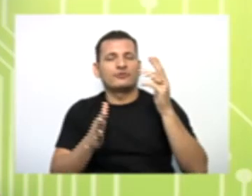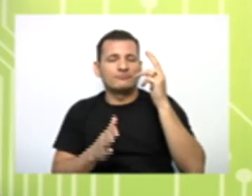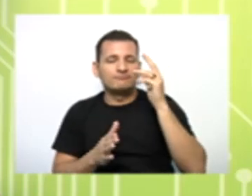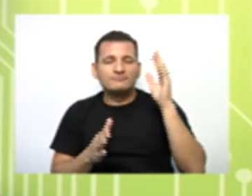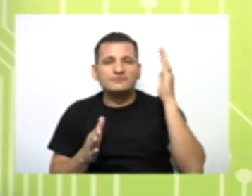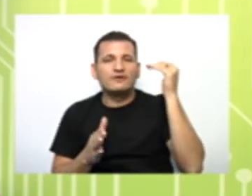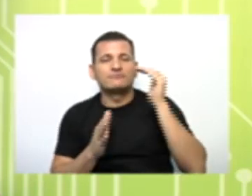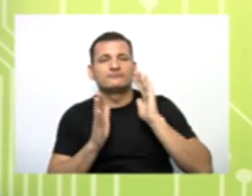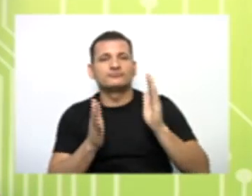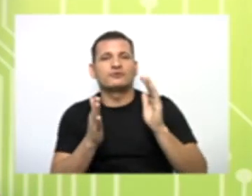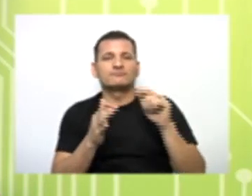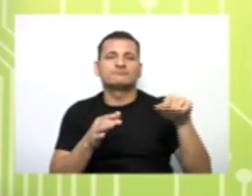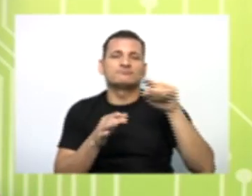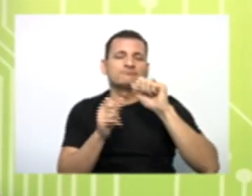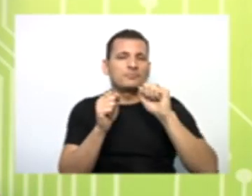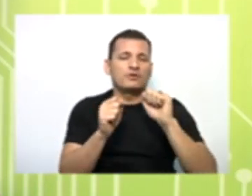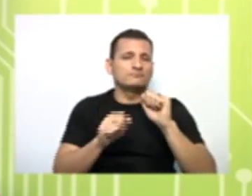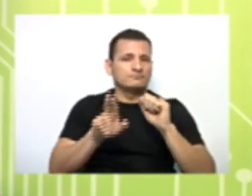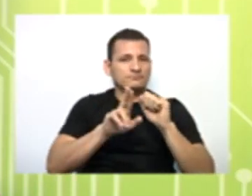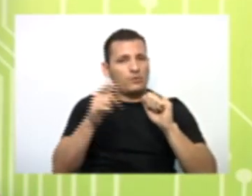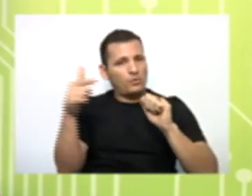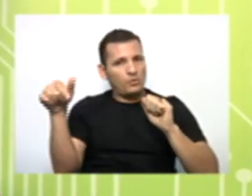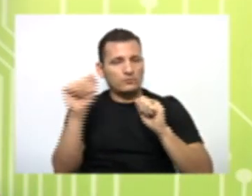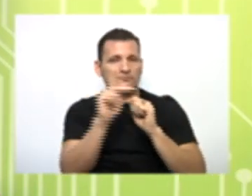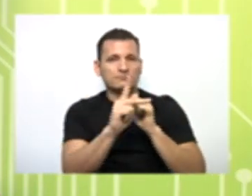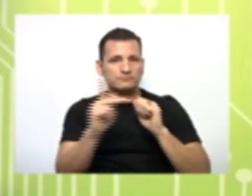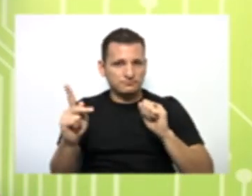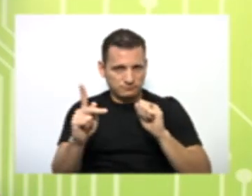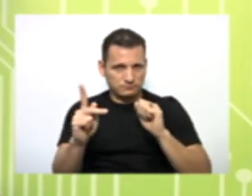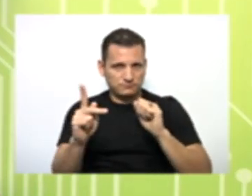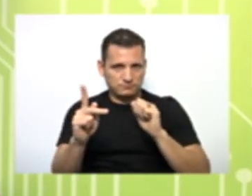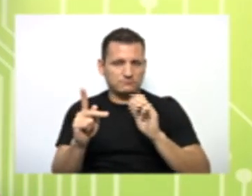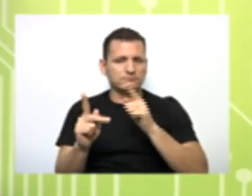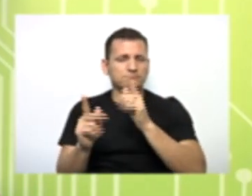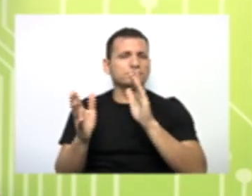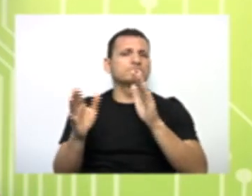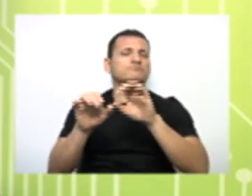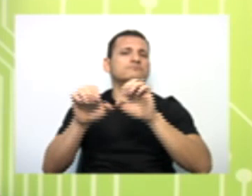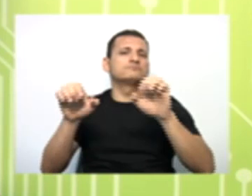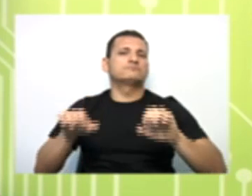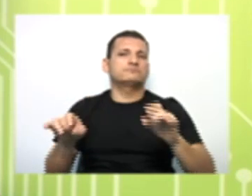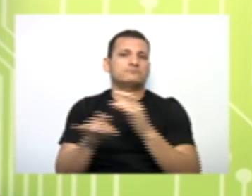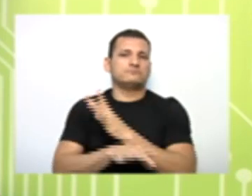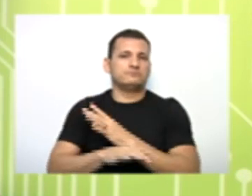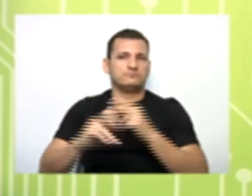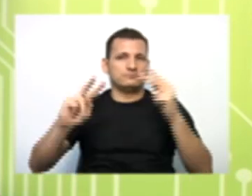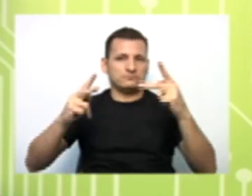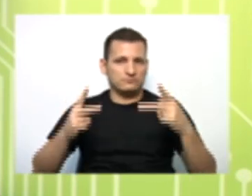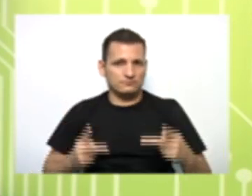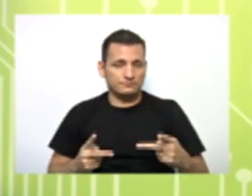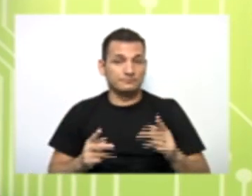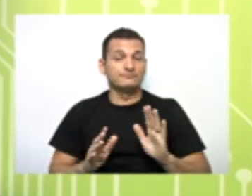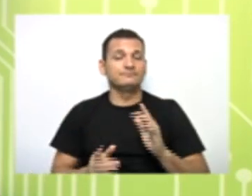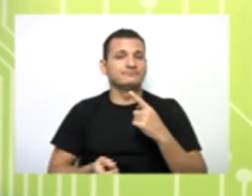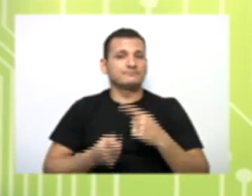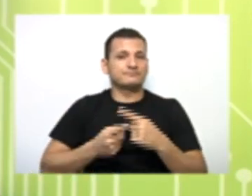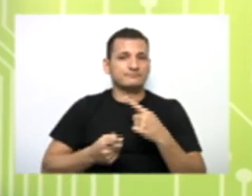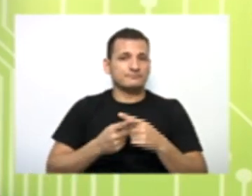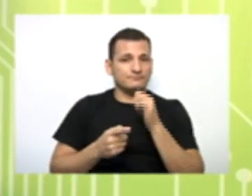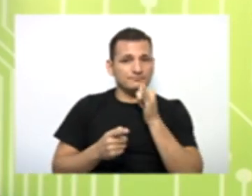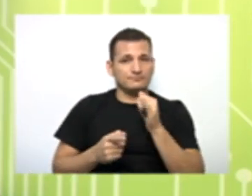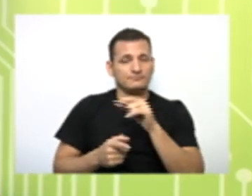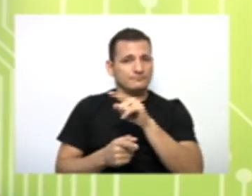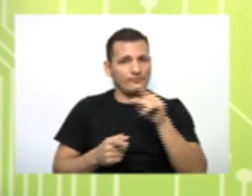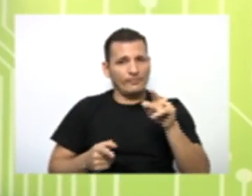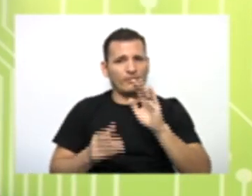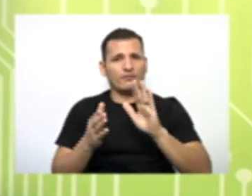bisurado, aí sim você pode usar um outro aplicativo que já tem a estrutura básica de HTML. Até porque, se você já pegar